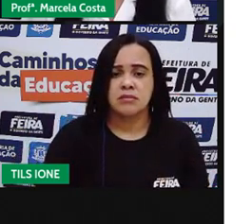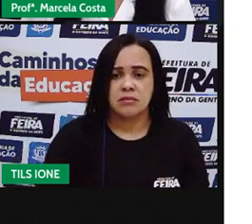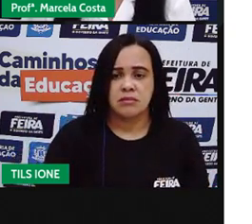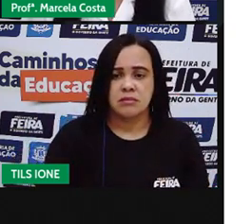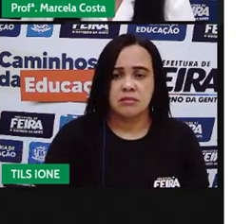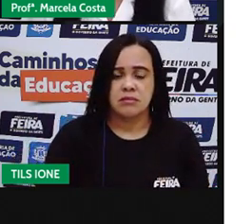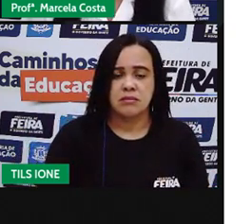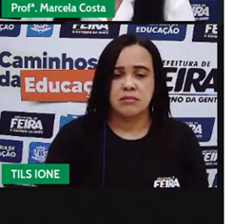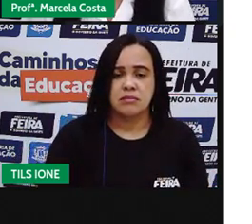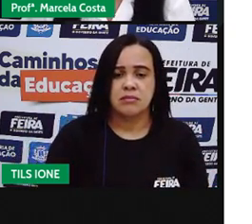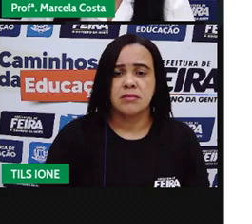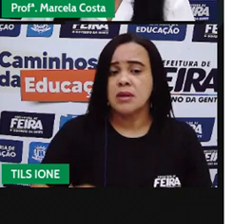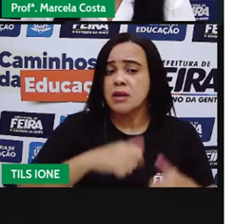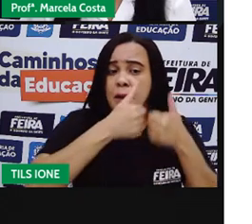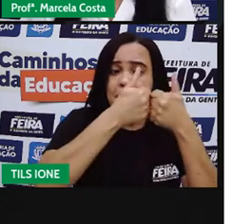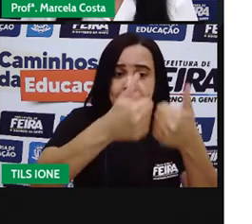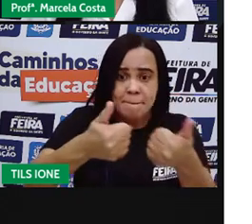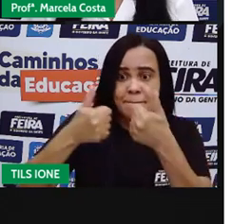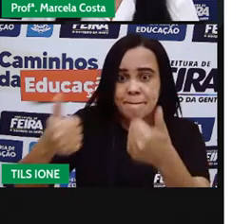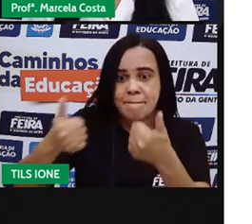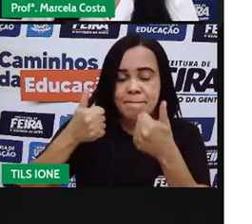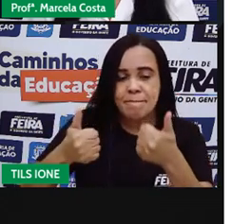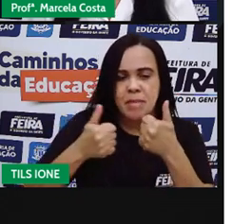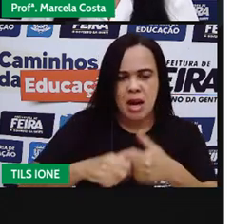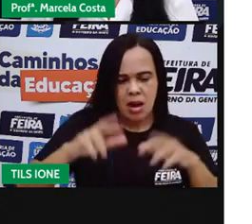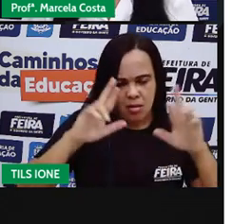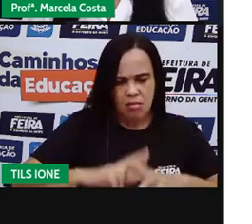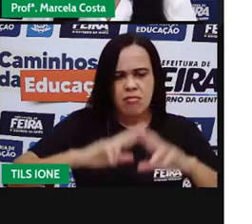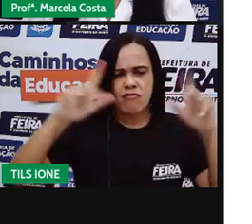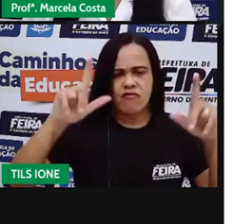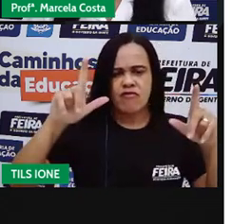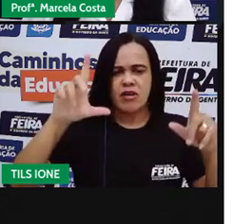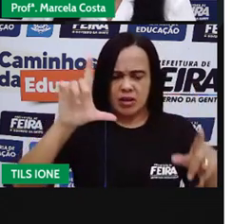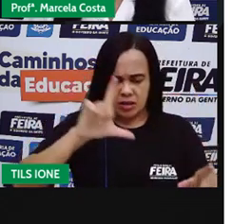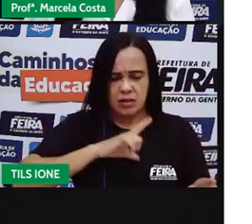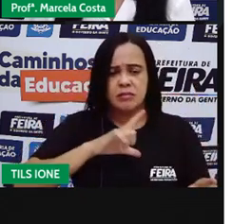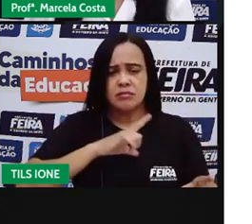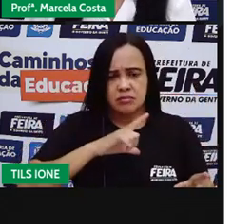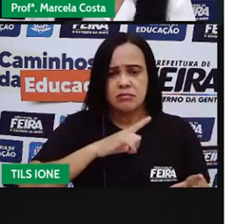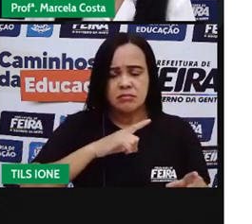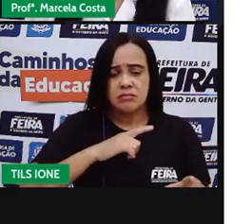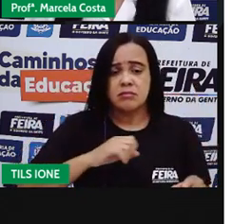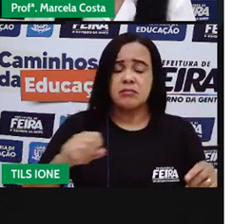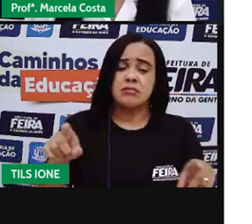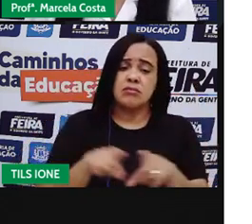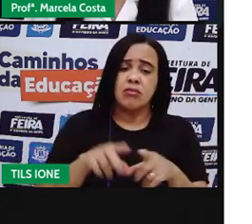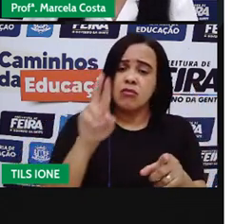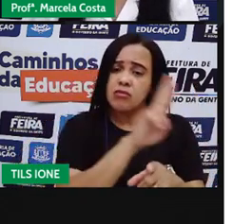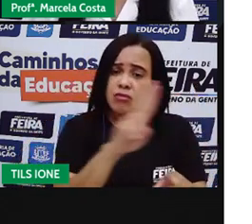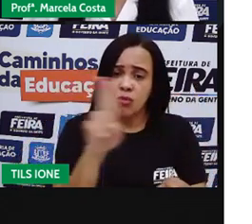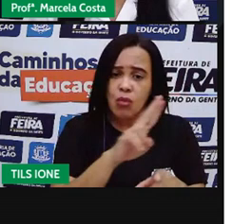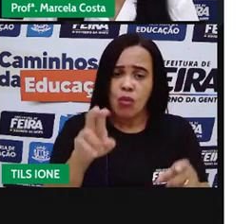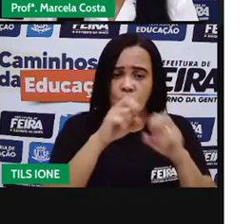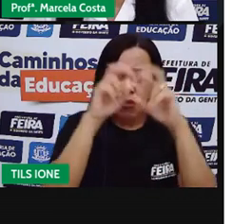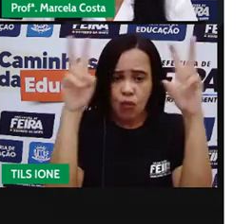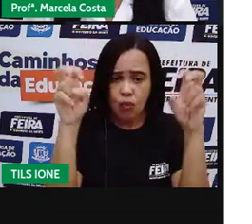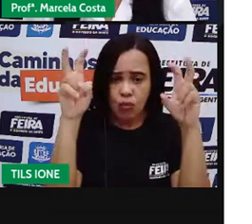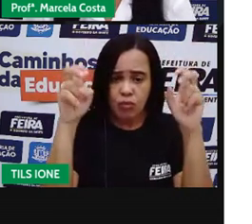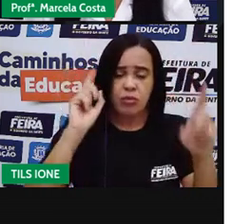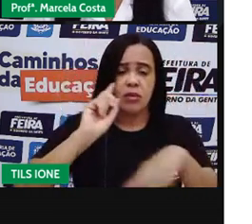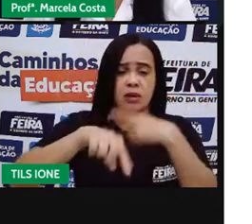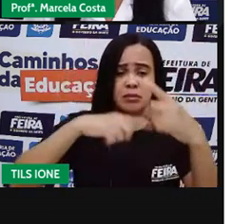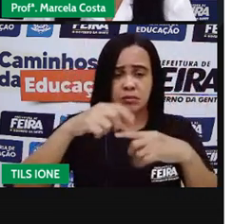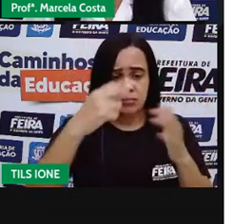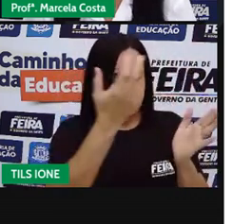ser diferente. E você vai também desenhar o que é que você acha que